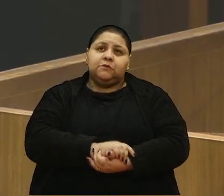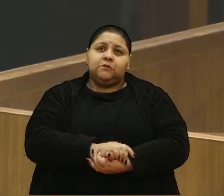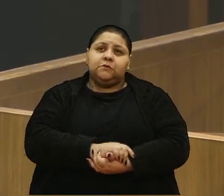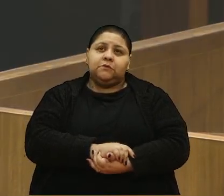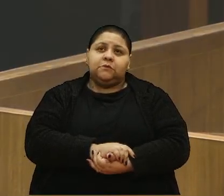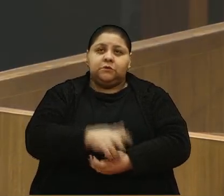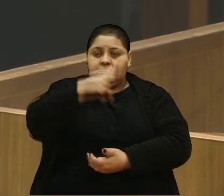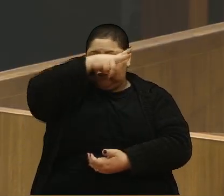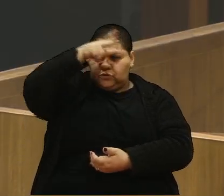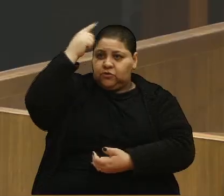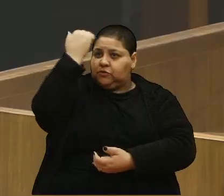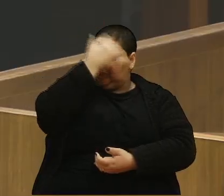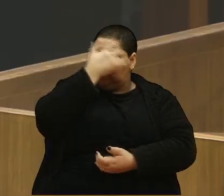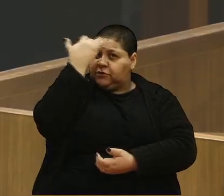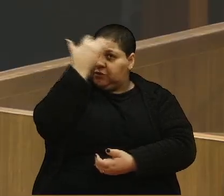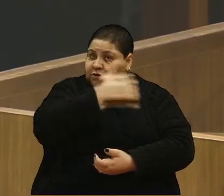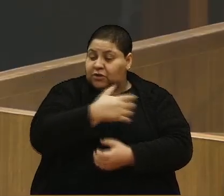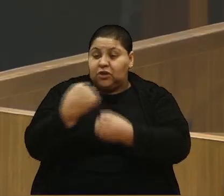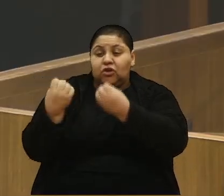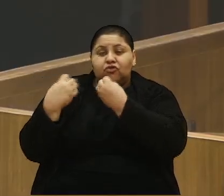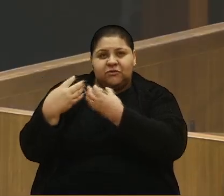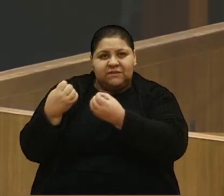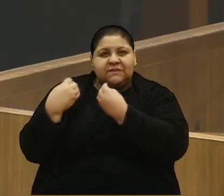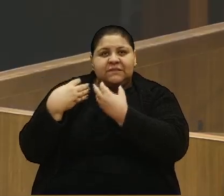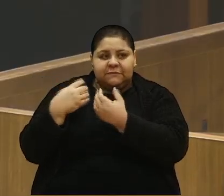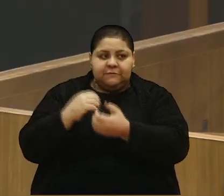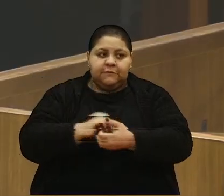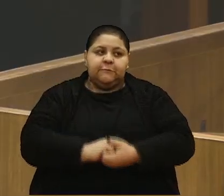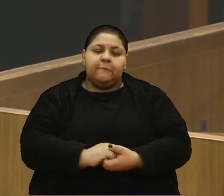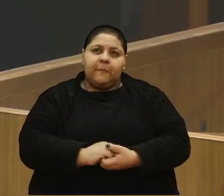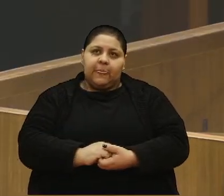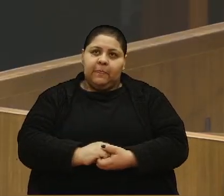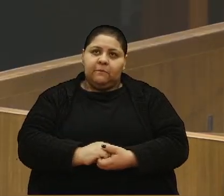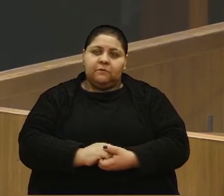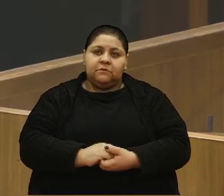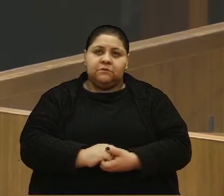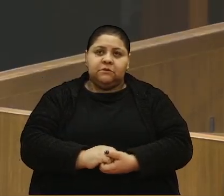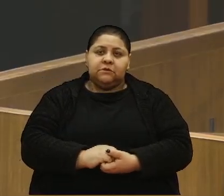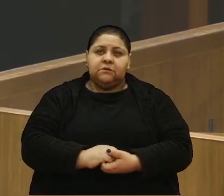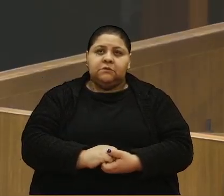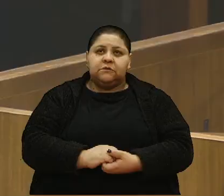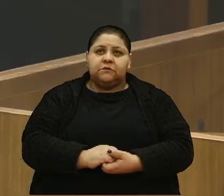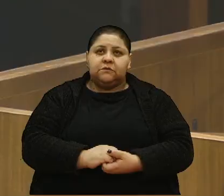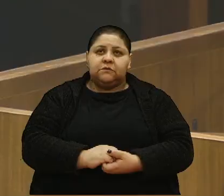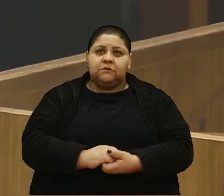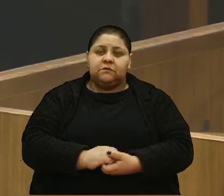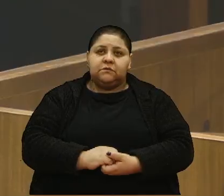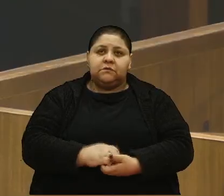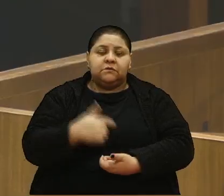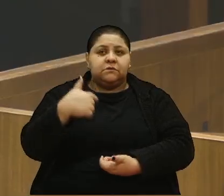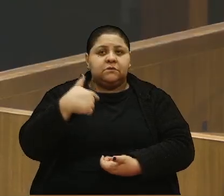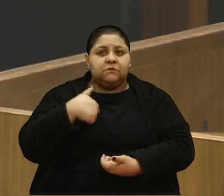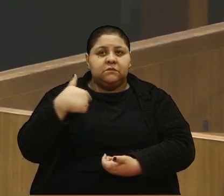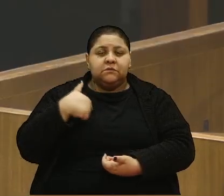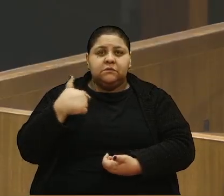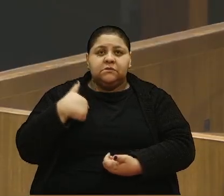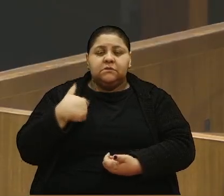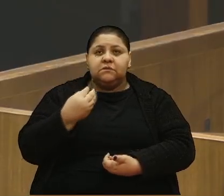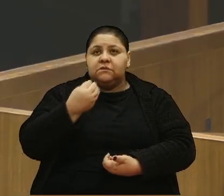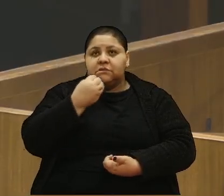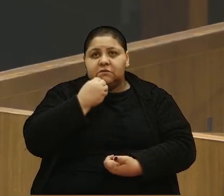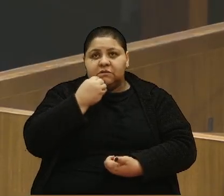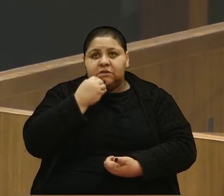do prefeito Adiló nos ensina a cada dia. E eu, com certeza, serei